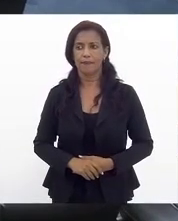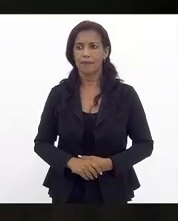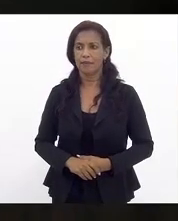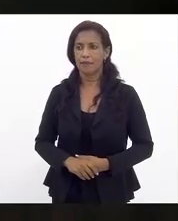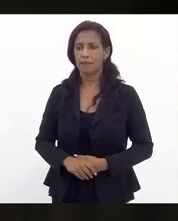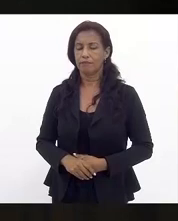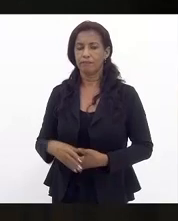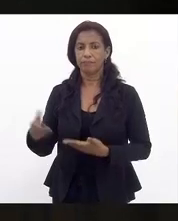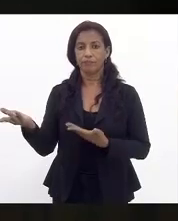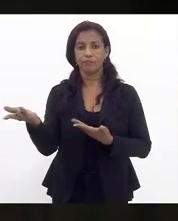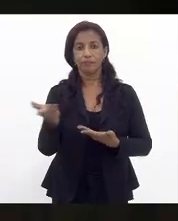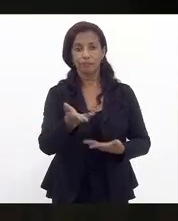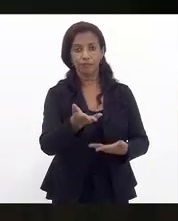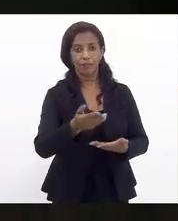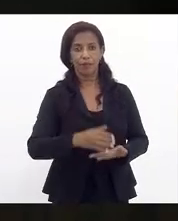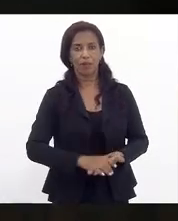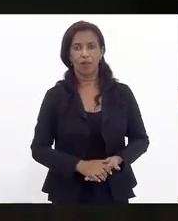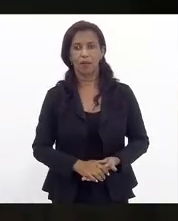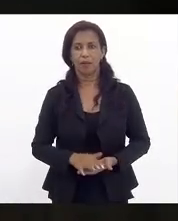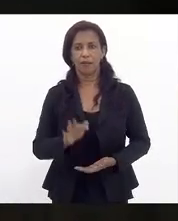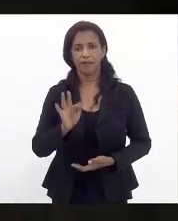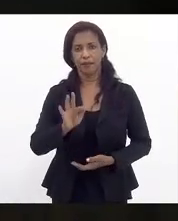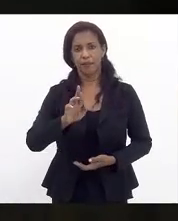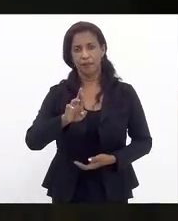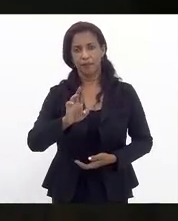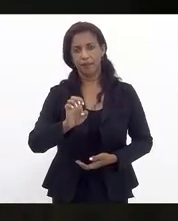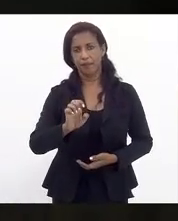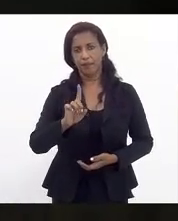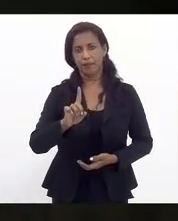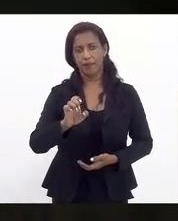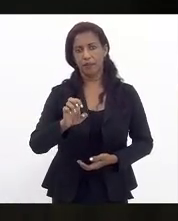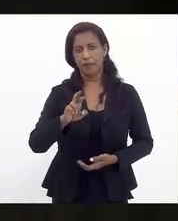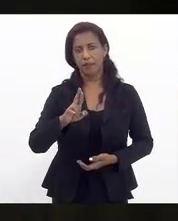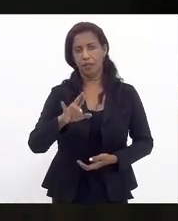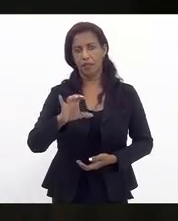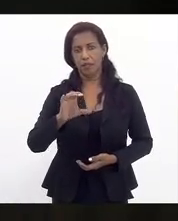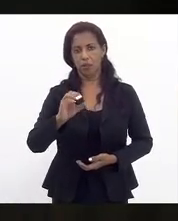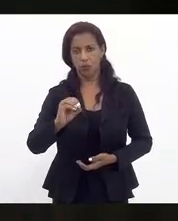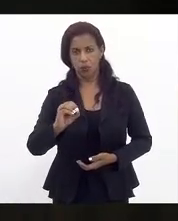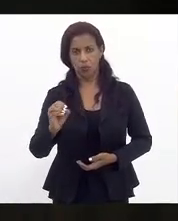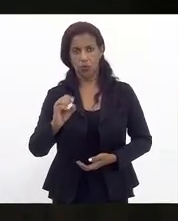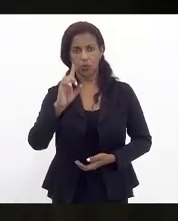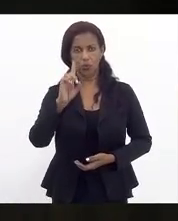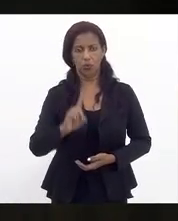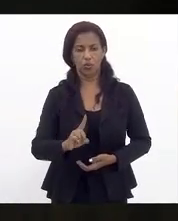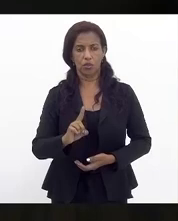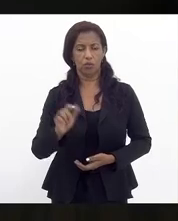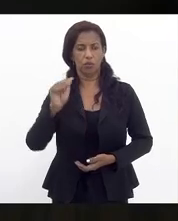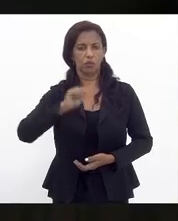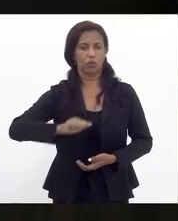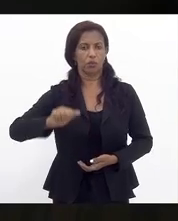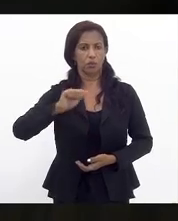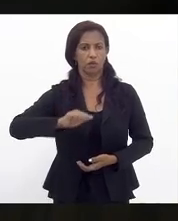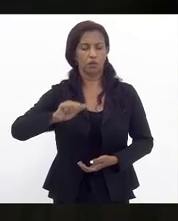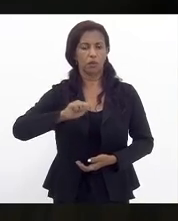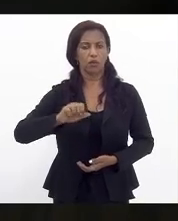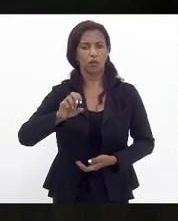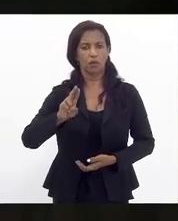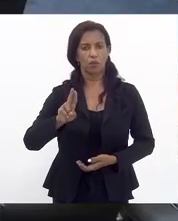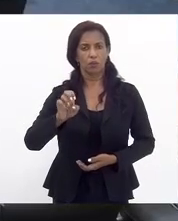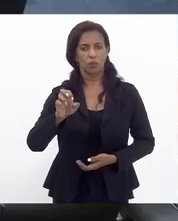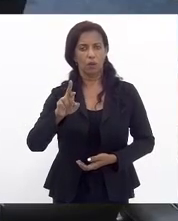é bem passa a palavra para sua Frederico irias diretor da associação de docentes da